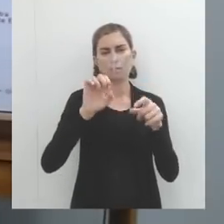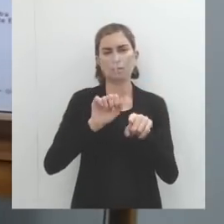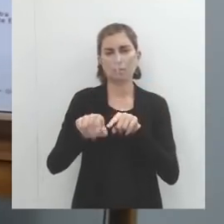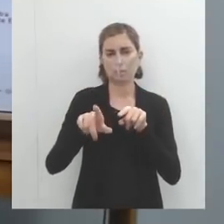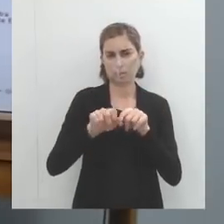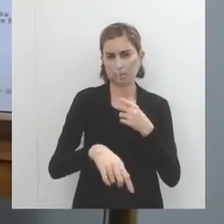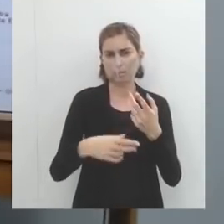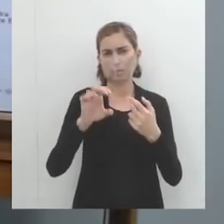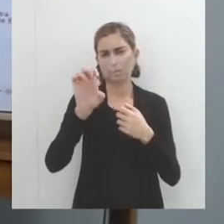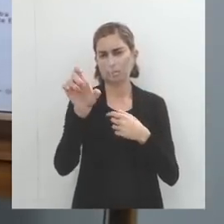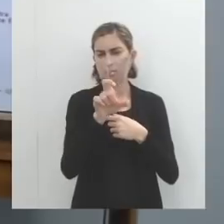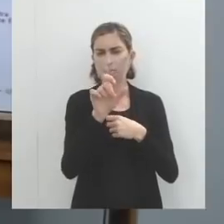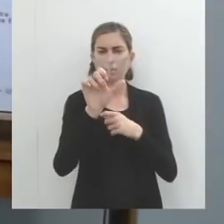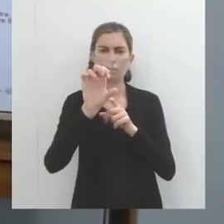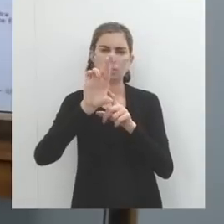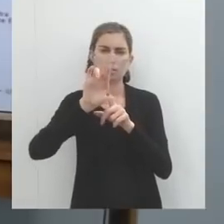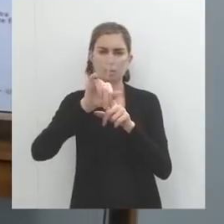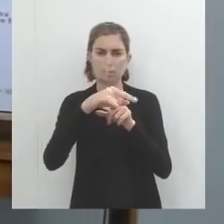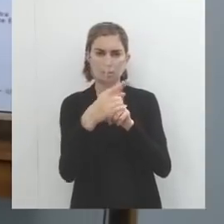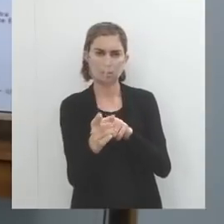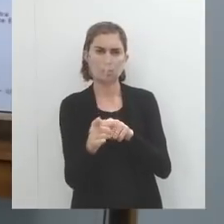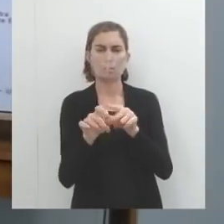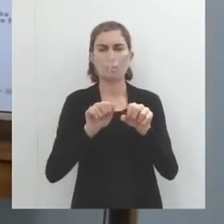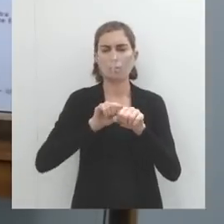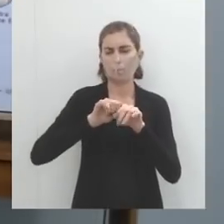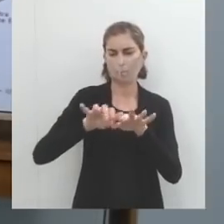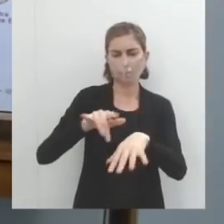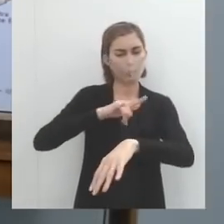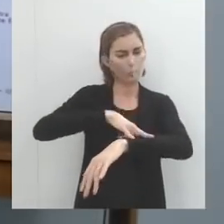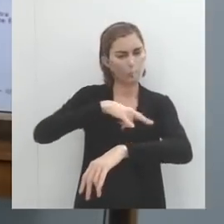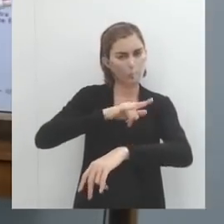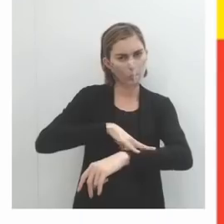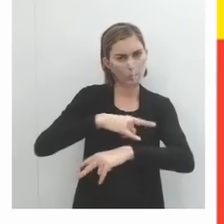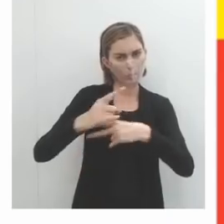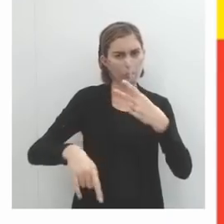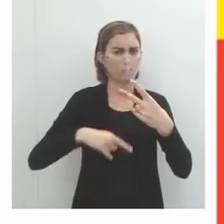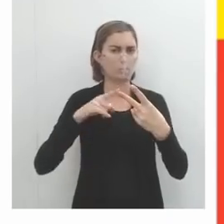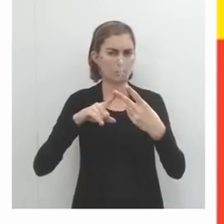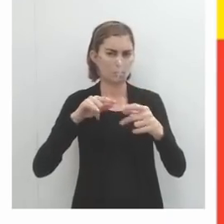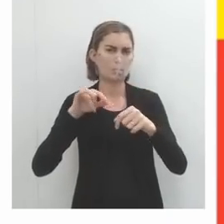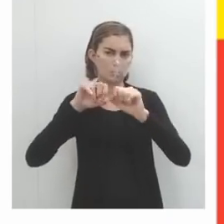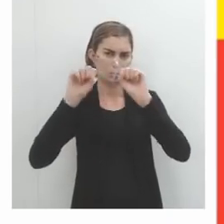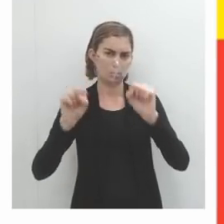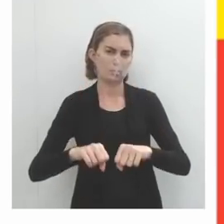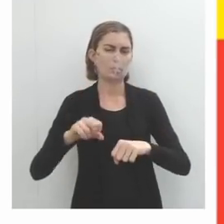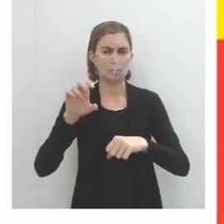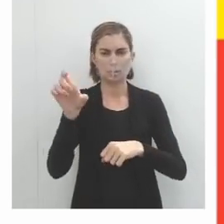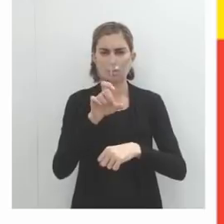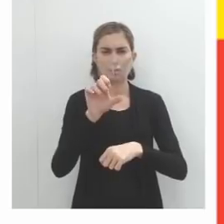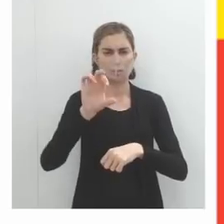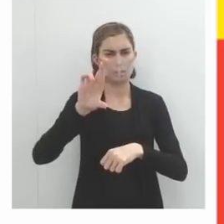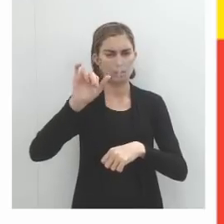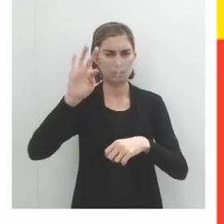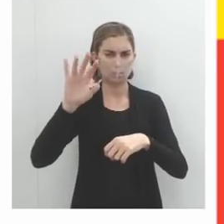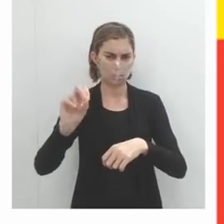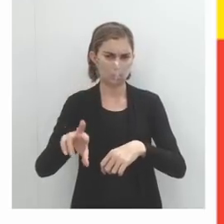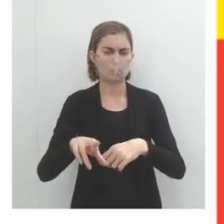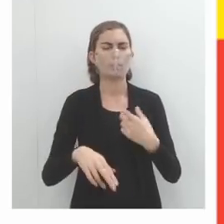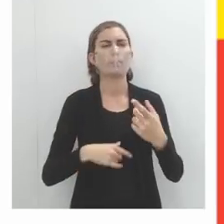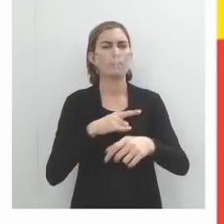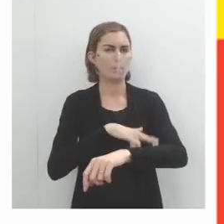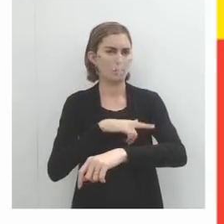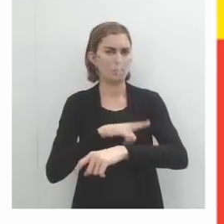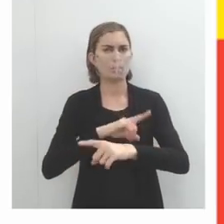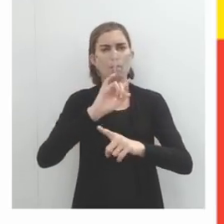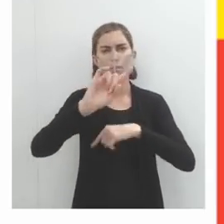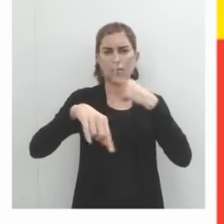excreção, porque lembrem que é pelo pênis que você vai ter a eliminação da urina, então vai trabalhar lá no sistema excretor, você vai ter esse trabalho do sistema